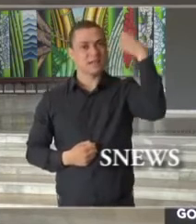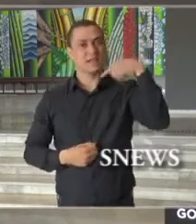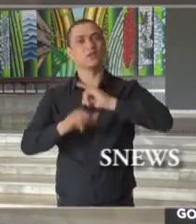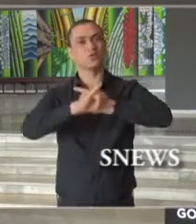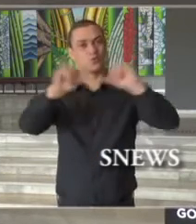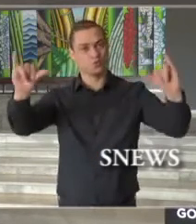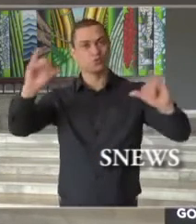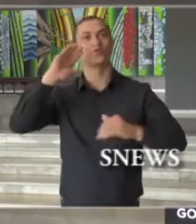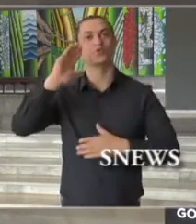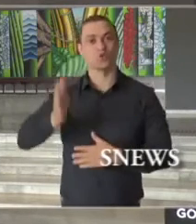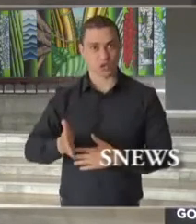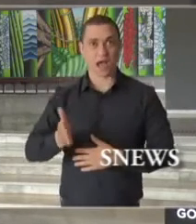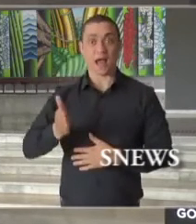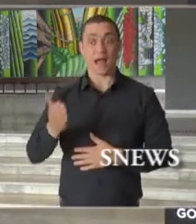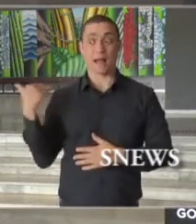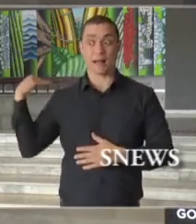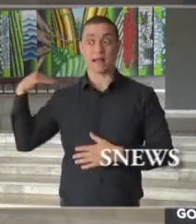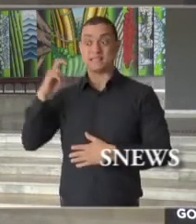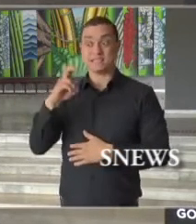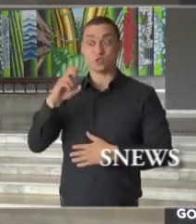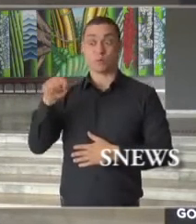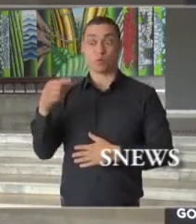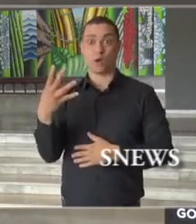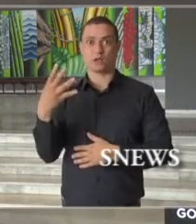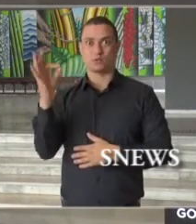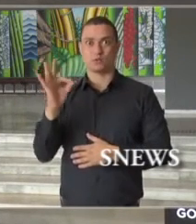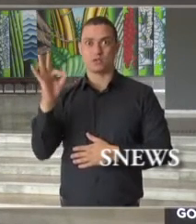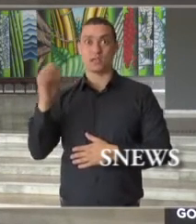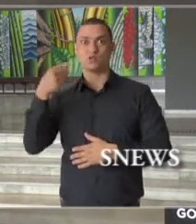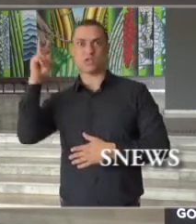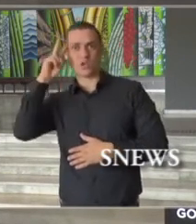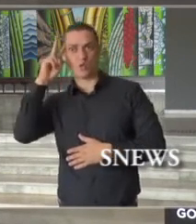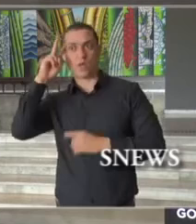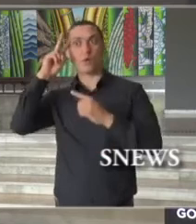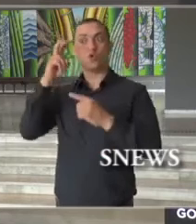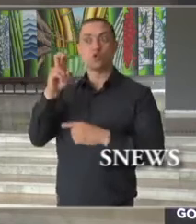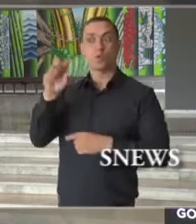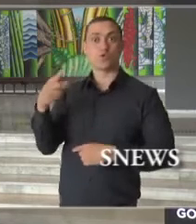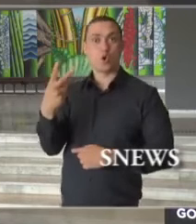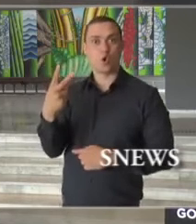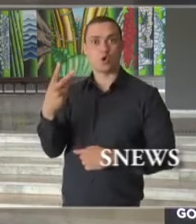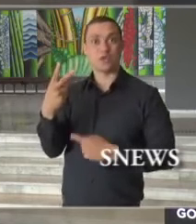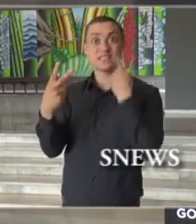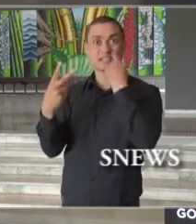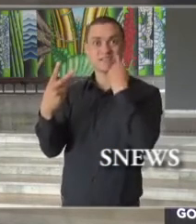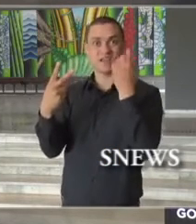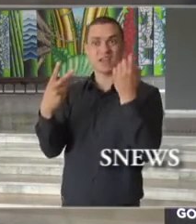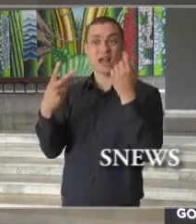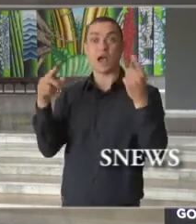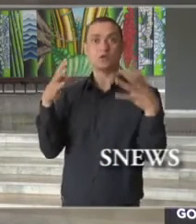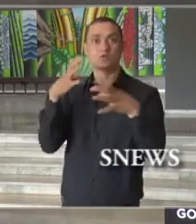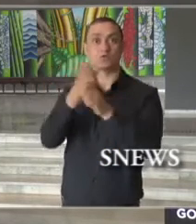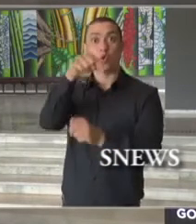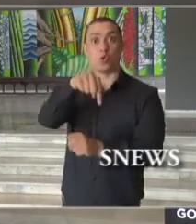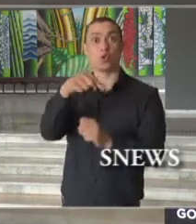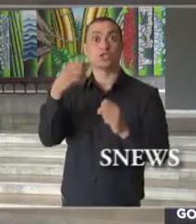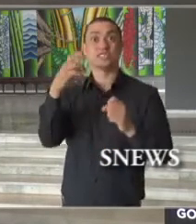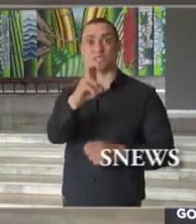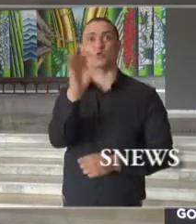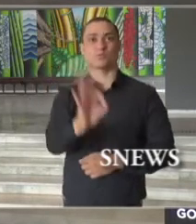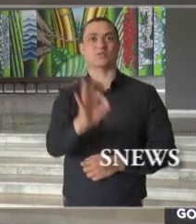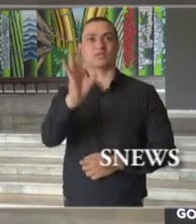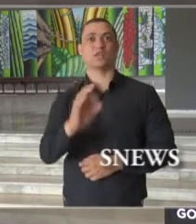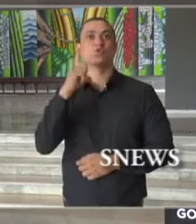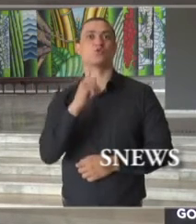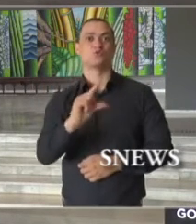passada registrando bateu 5.4 no início da semana depois 5.2 na sexta-feira e hoje a gente chega assim